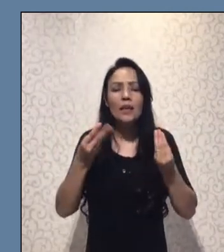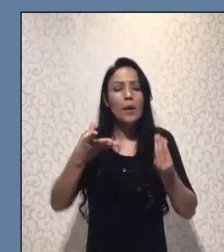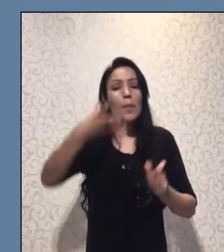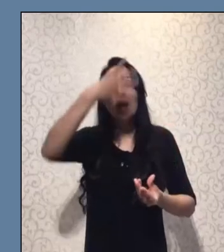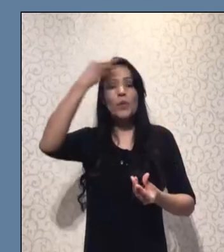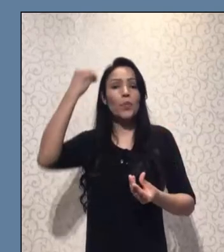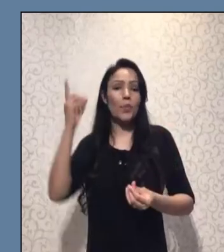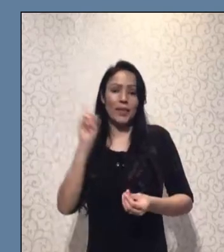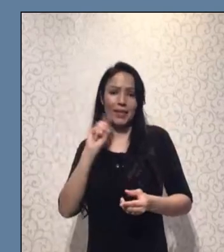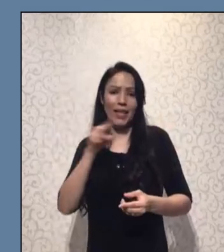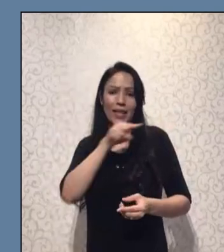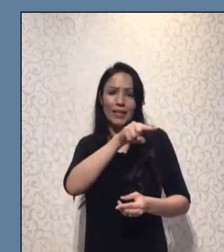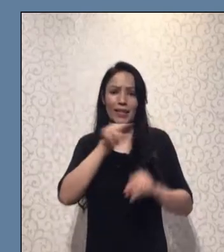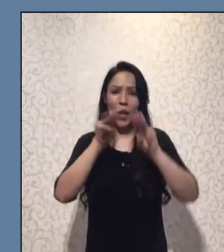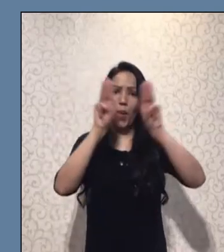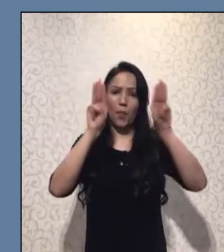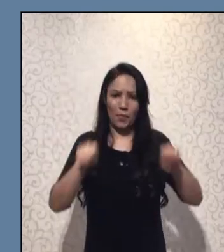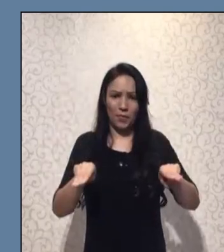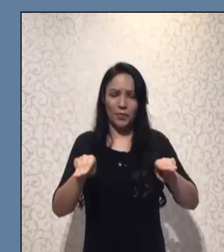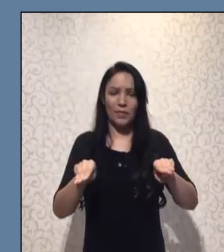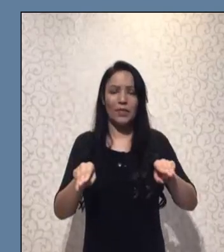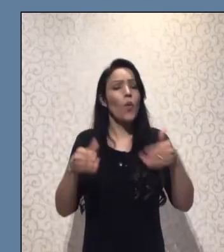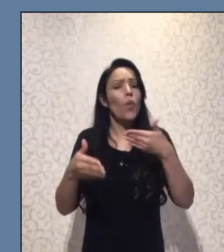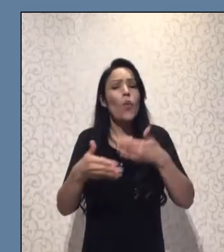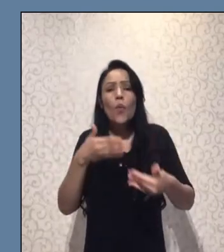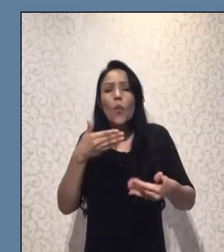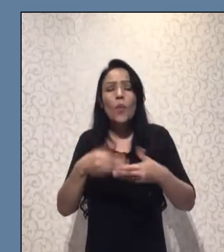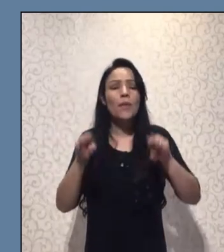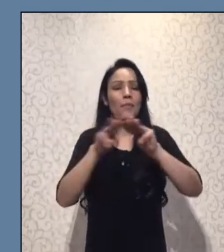falou. Porque qualquer museu que não tome,